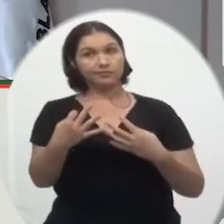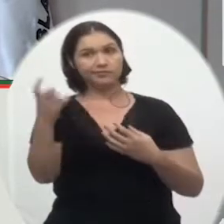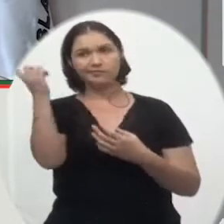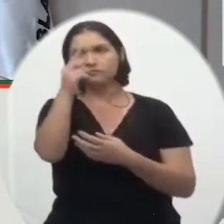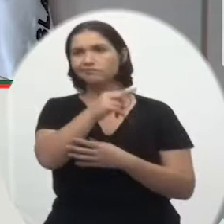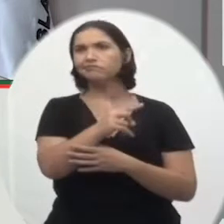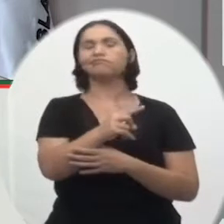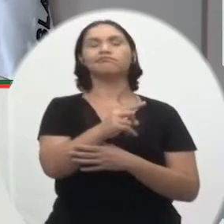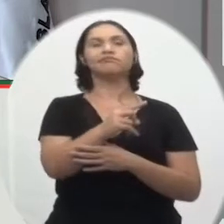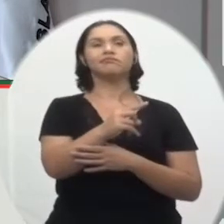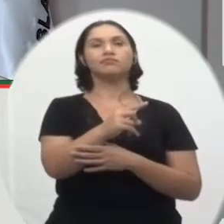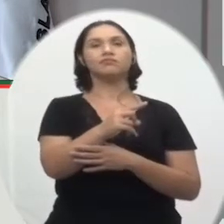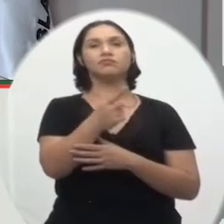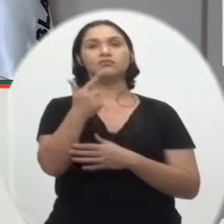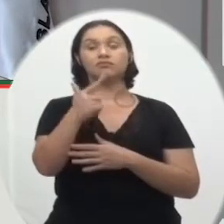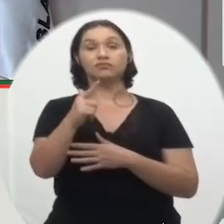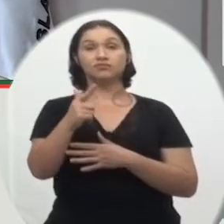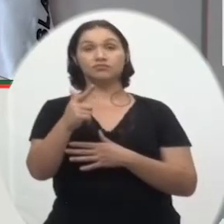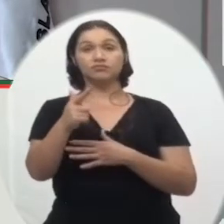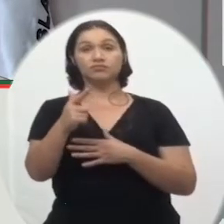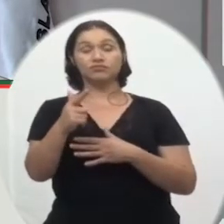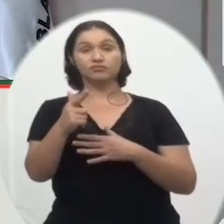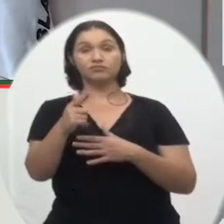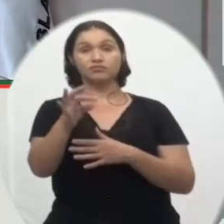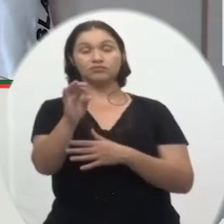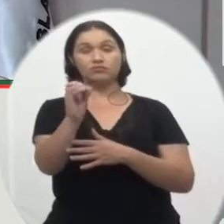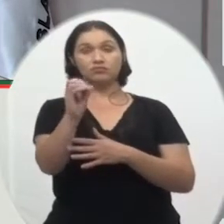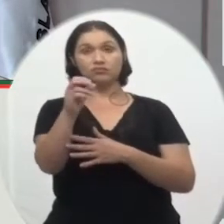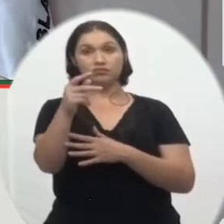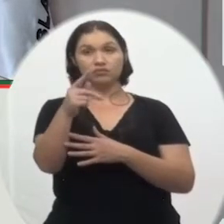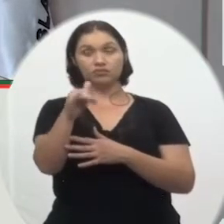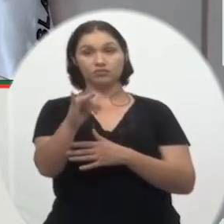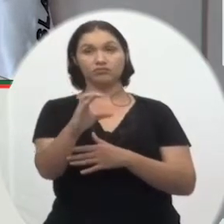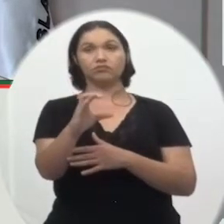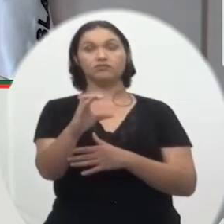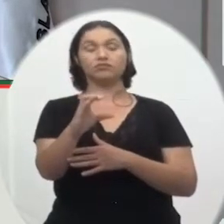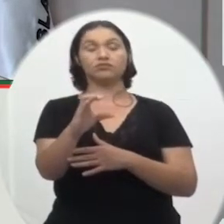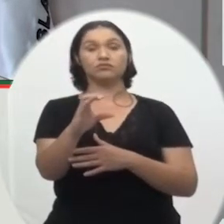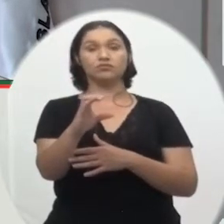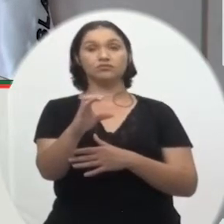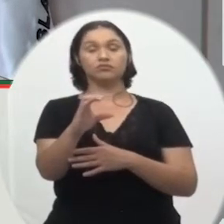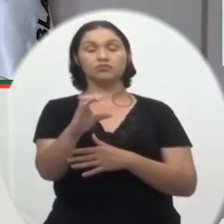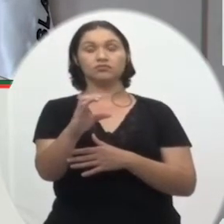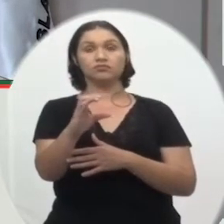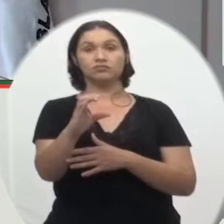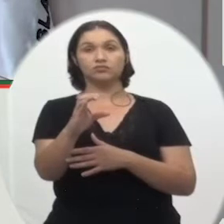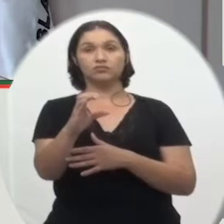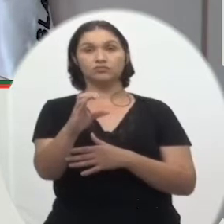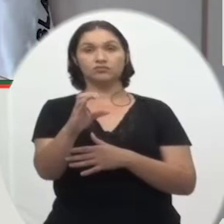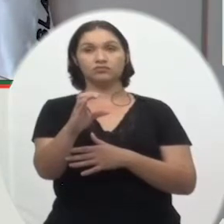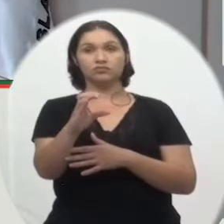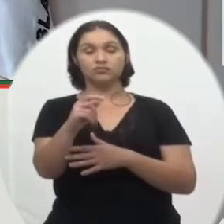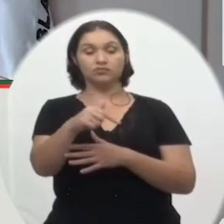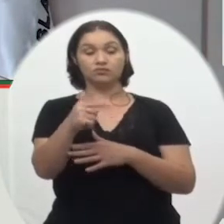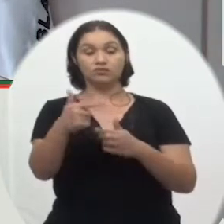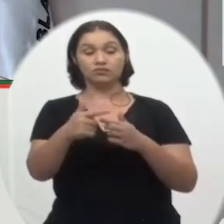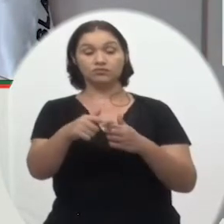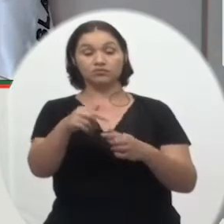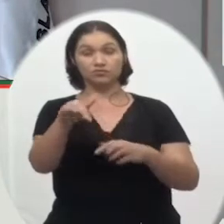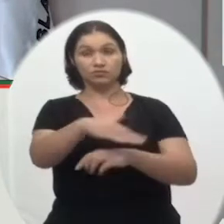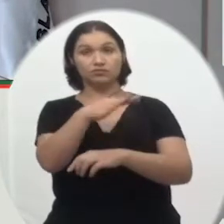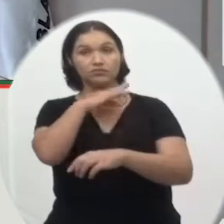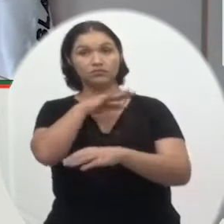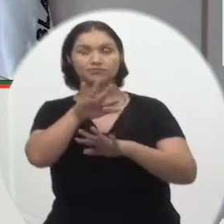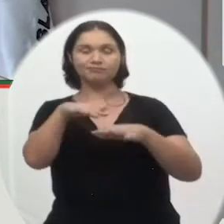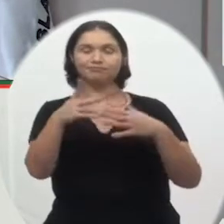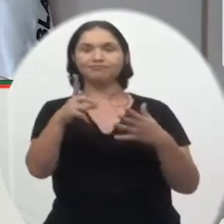à creche. Enfim, no bairro Santo Antônio também teve inauguração de ruas, e também no bairro onde moro, na Quarta Linha, também teve